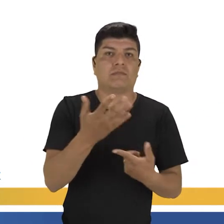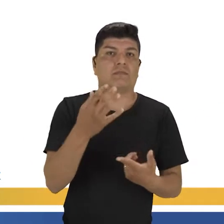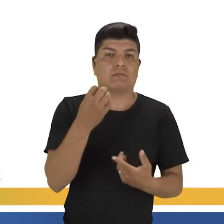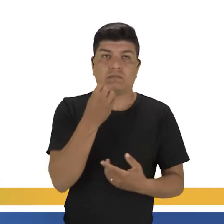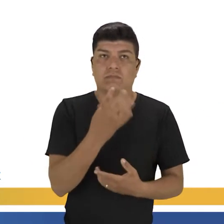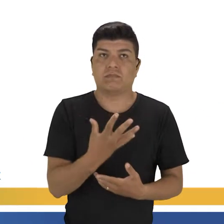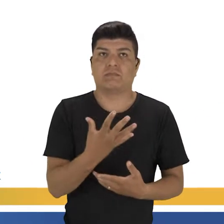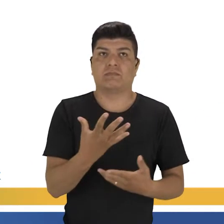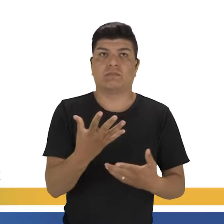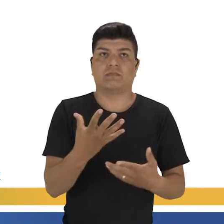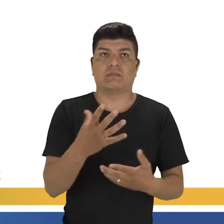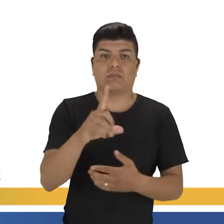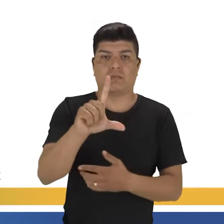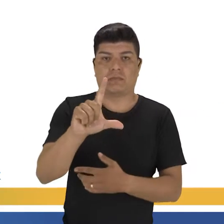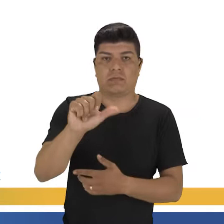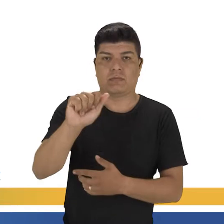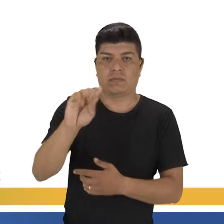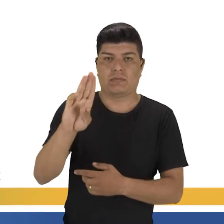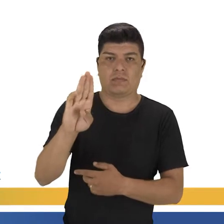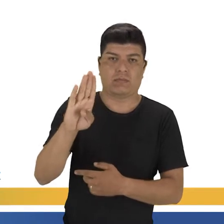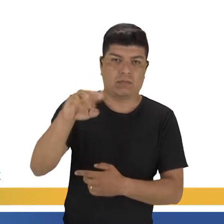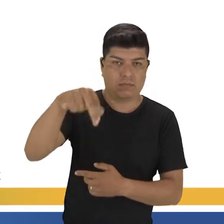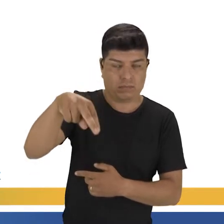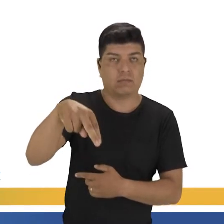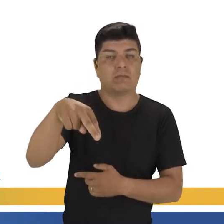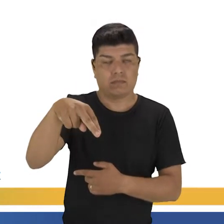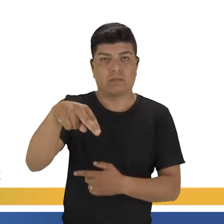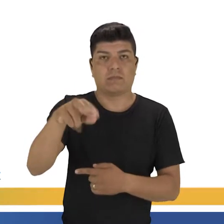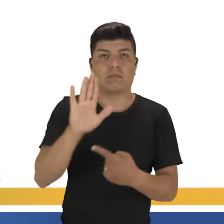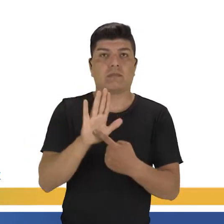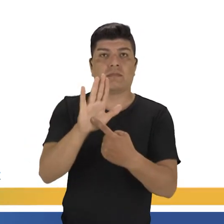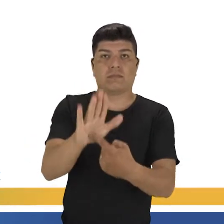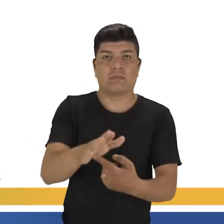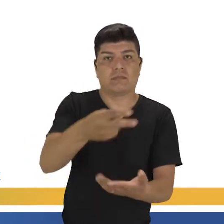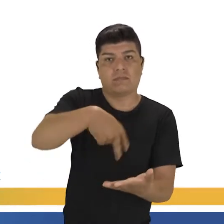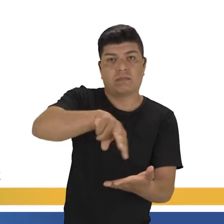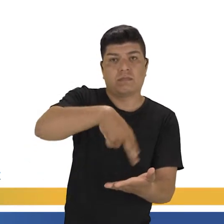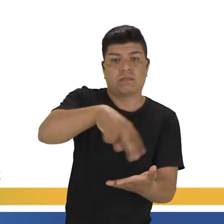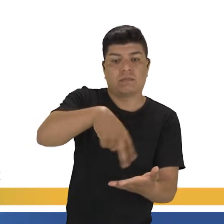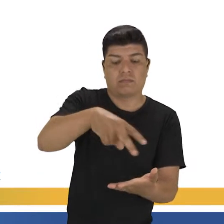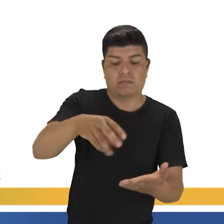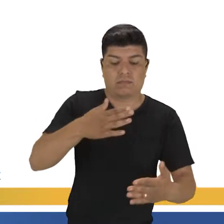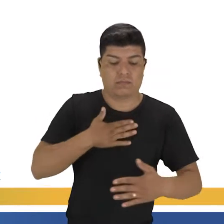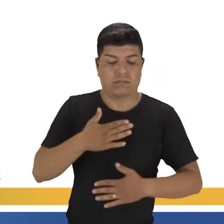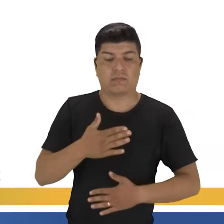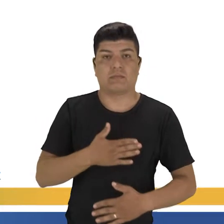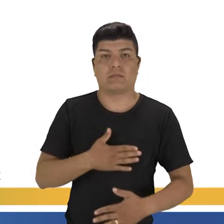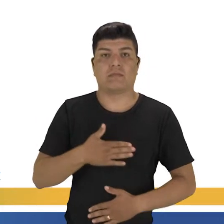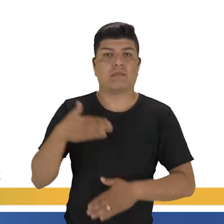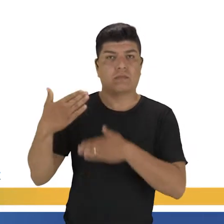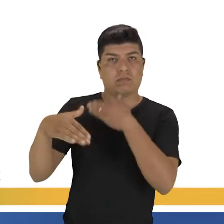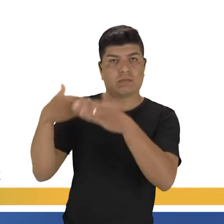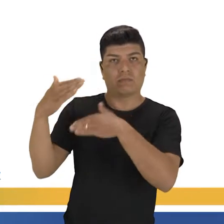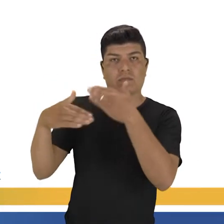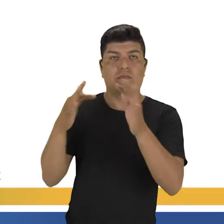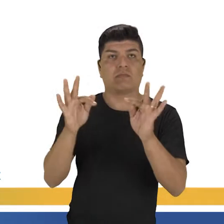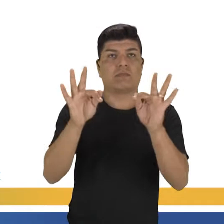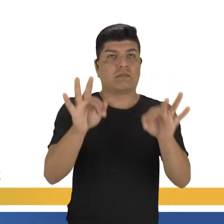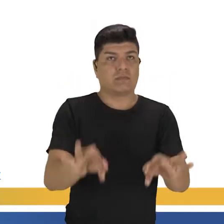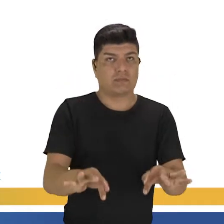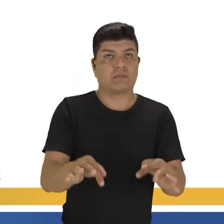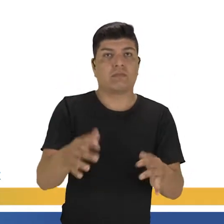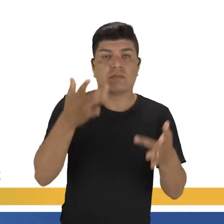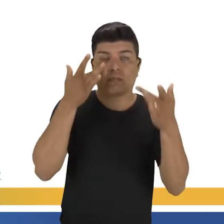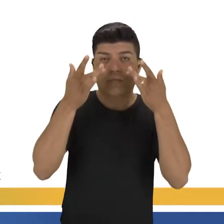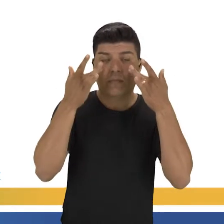dança, Laban também se dedicou à realização de propostas de dança para as massas do corpo, desenvolvendo nesta finalidade a